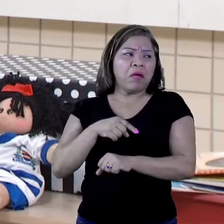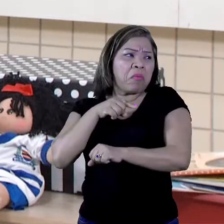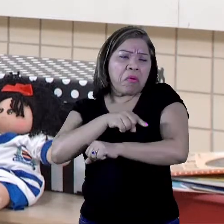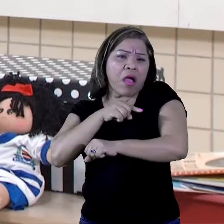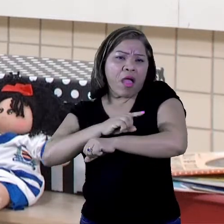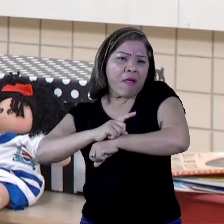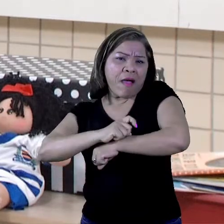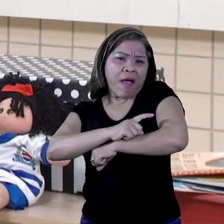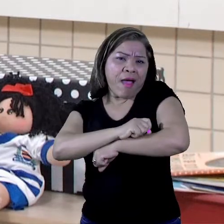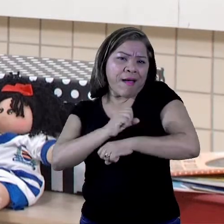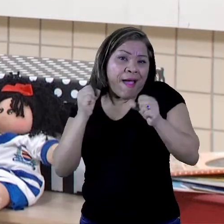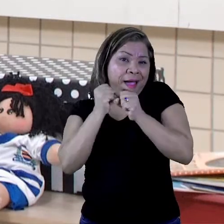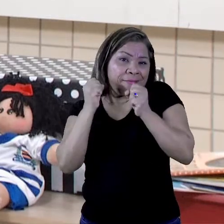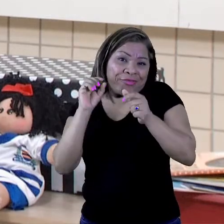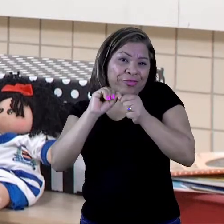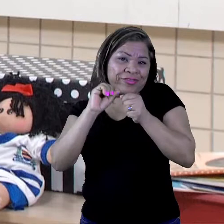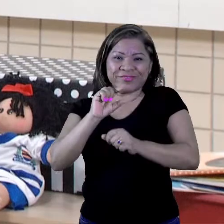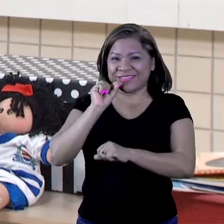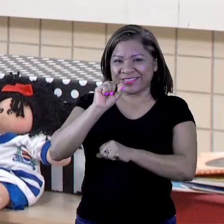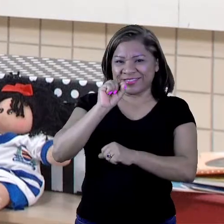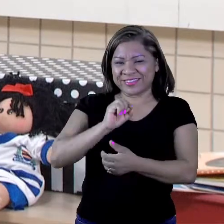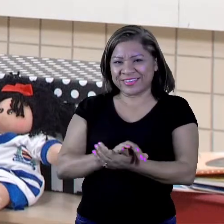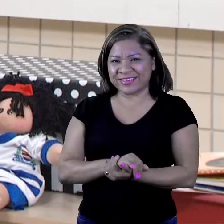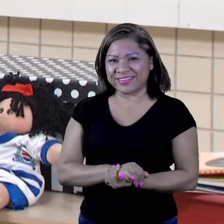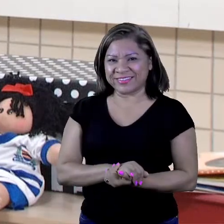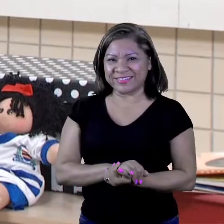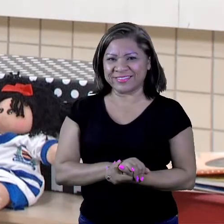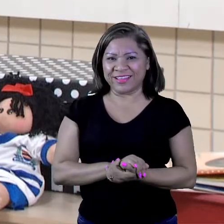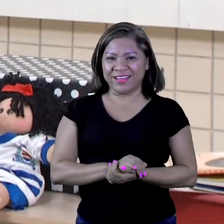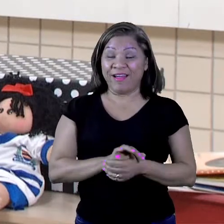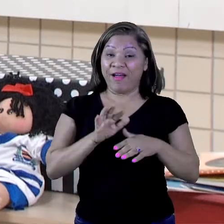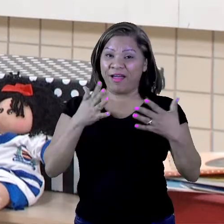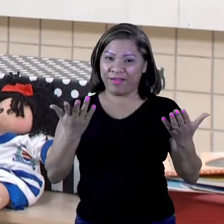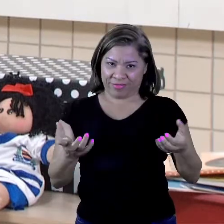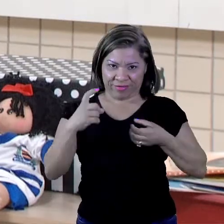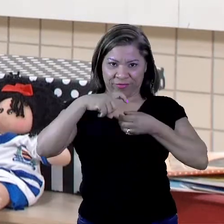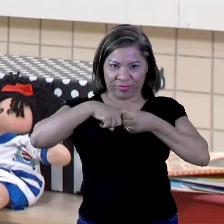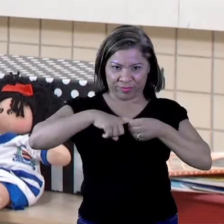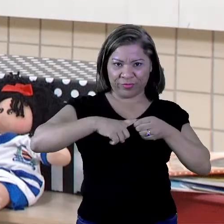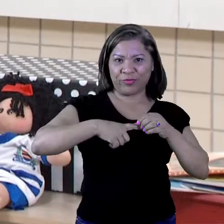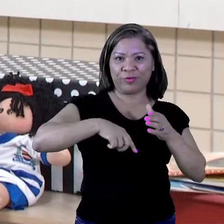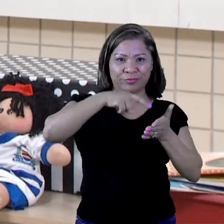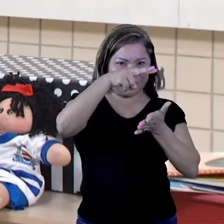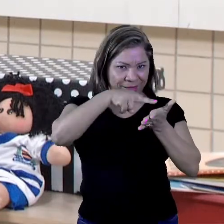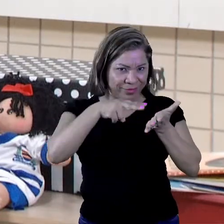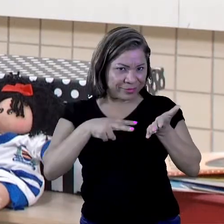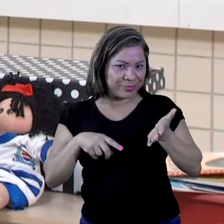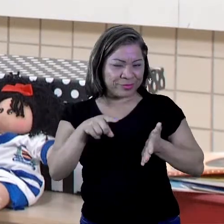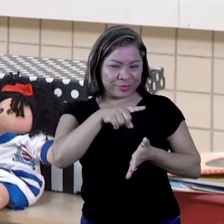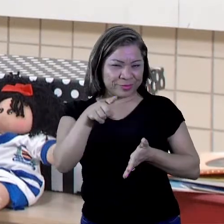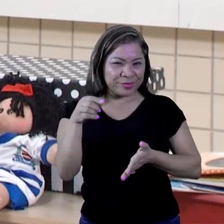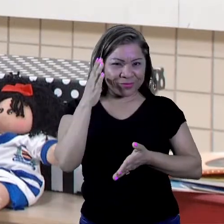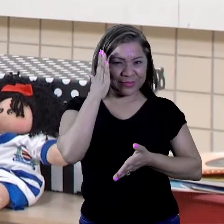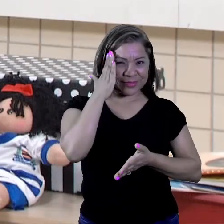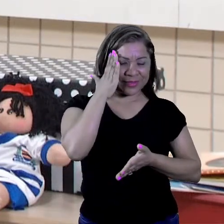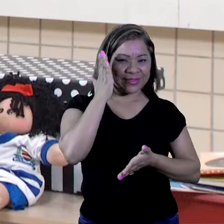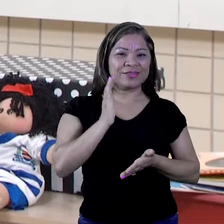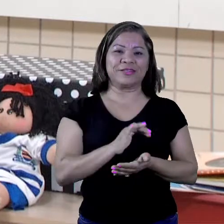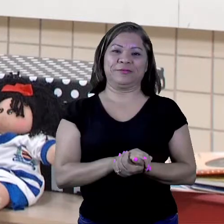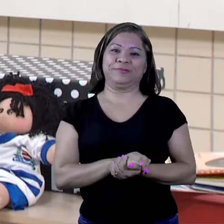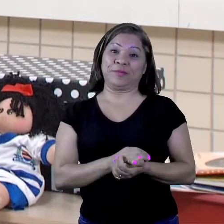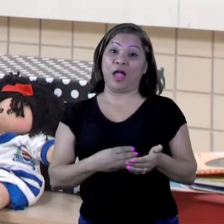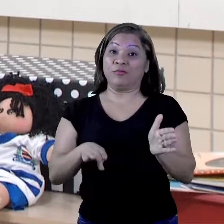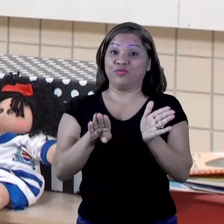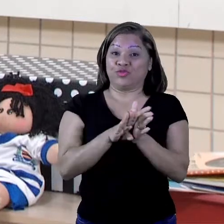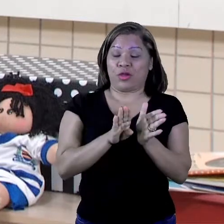fazer? Vocês lembram onde estava? Vamos voltar à leitura do texto e vocês vão entender. Quando eu chegar lá, eu vou parar, certo?